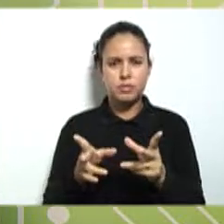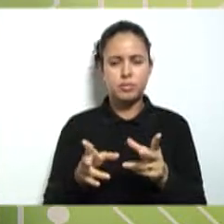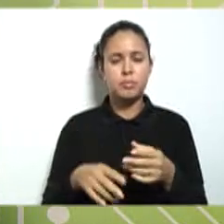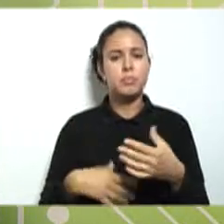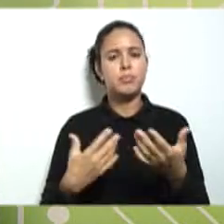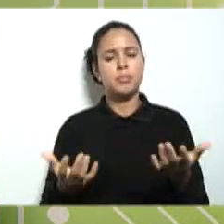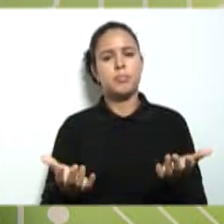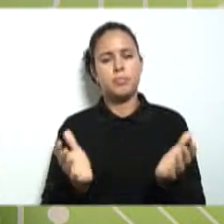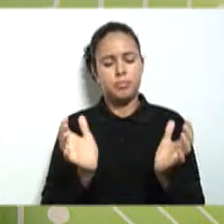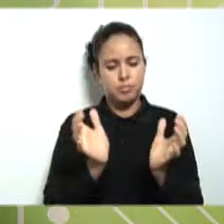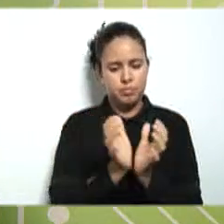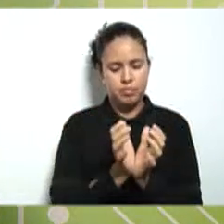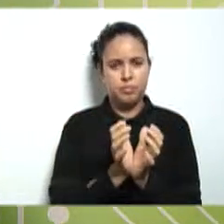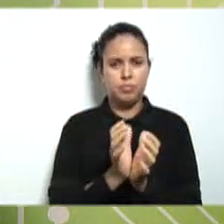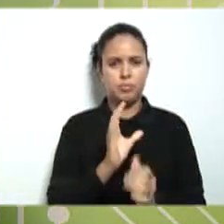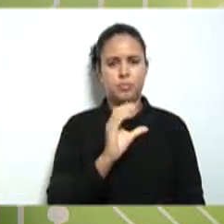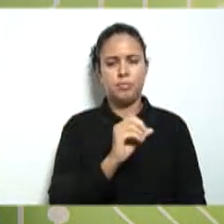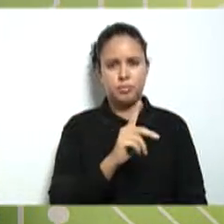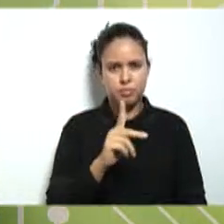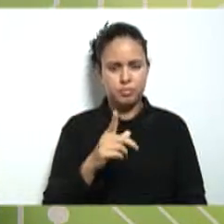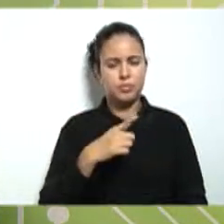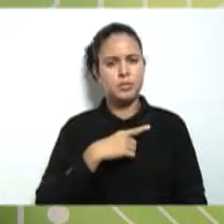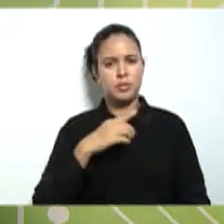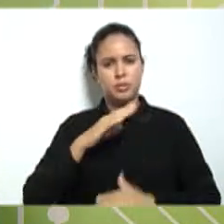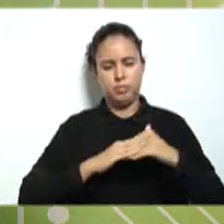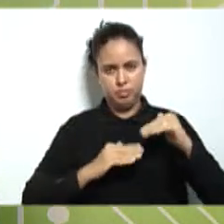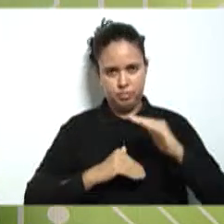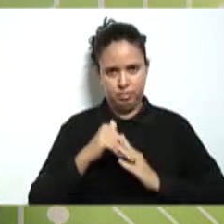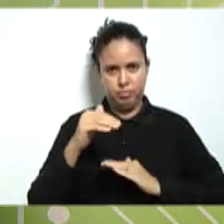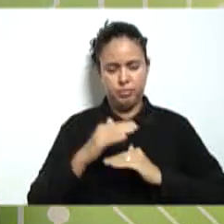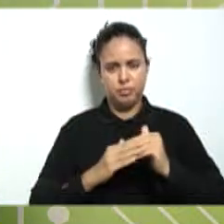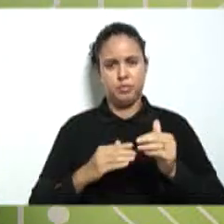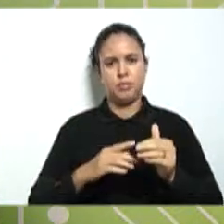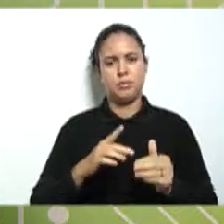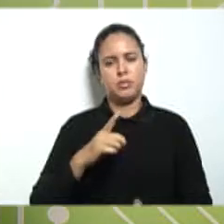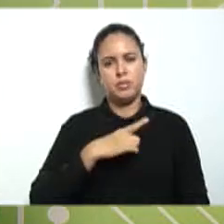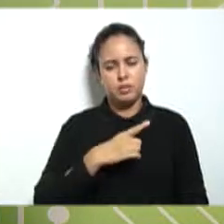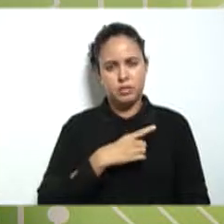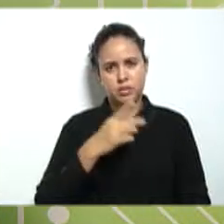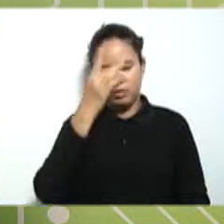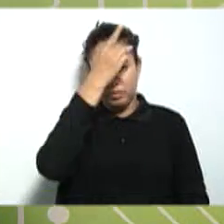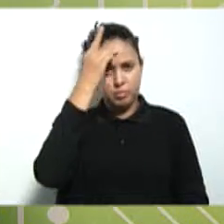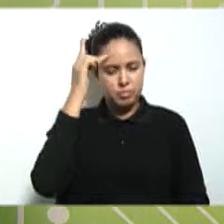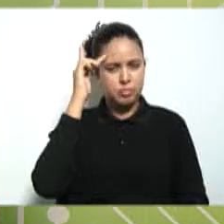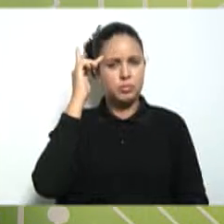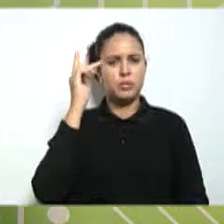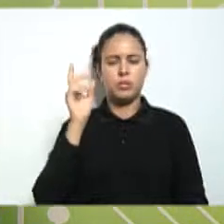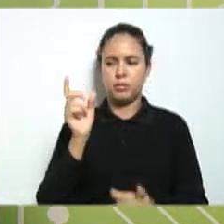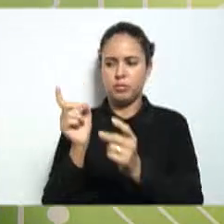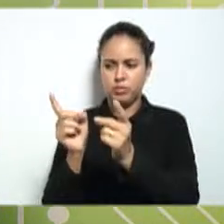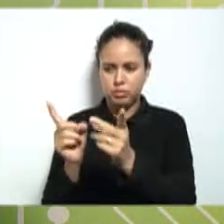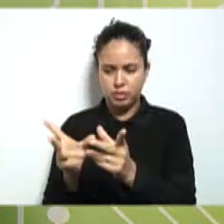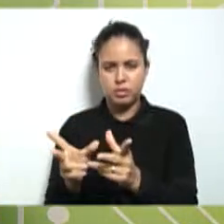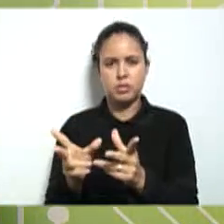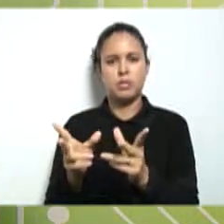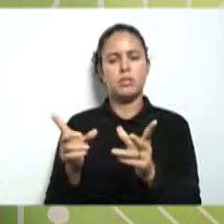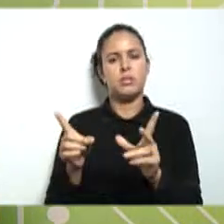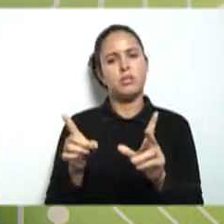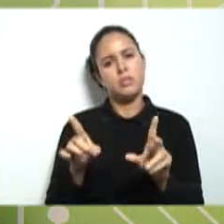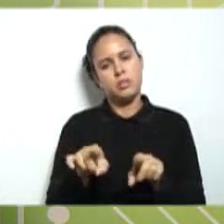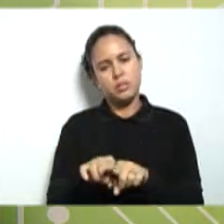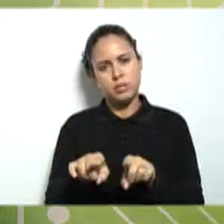cooperativa de produção, a gente consegue juntar um pouco mais de profissionalismo. Então, a gente tem o pessoal que está produzindo, mas tem também uma equipe de vendas. Pode talvez organizar